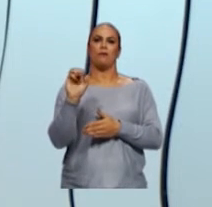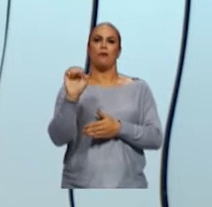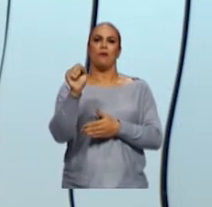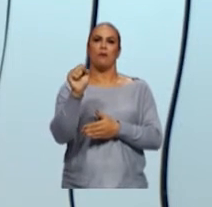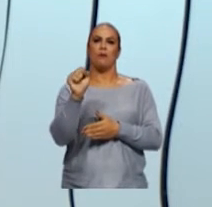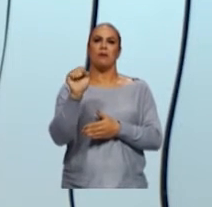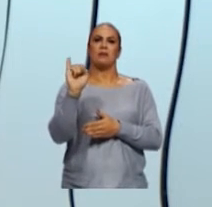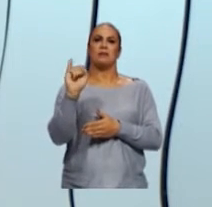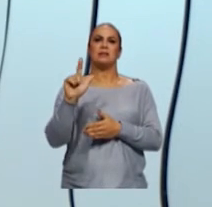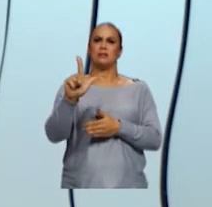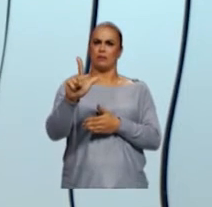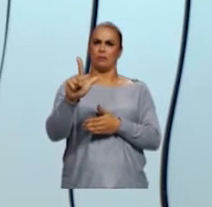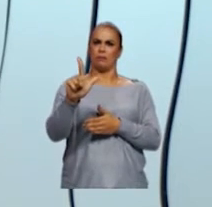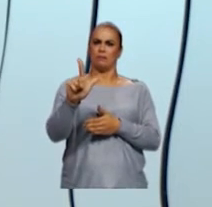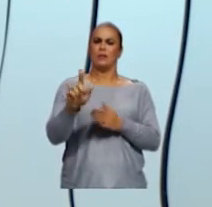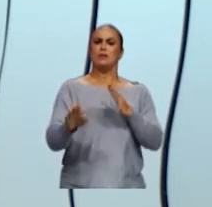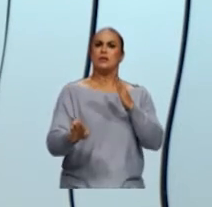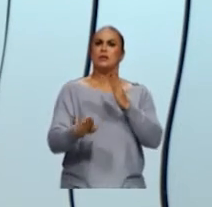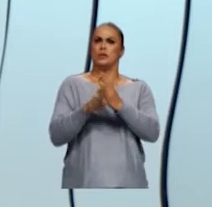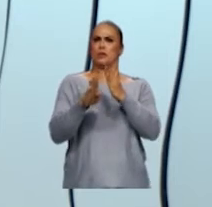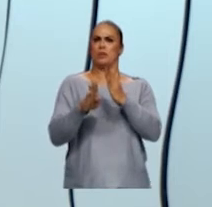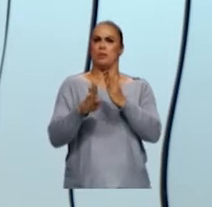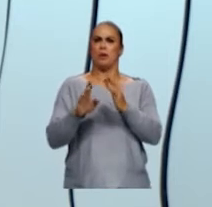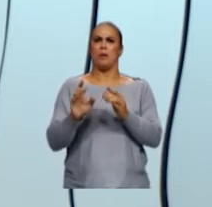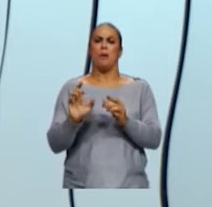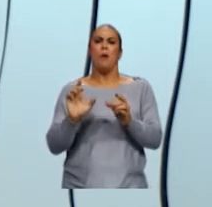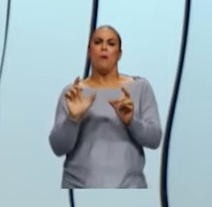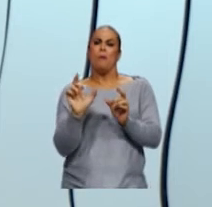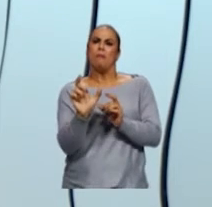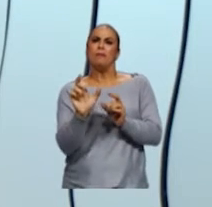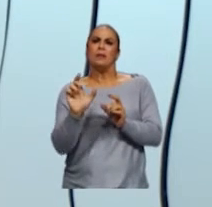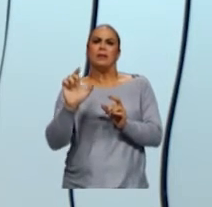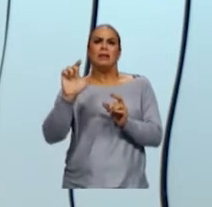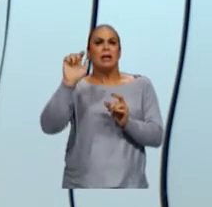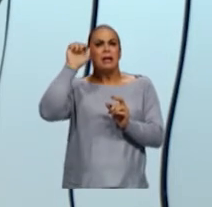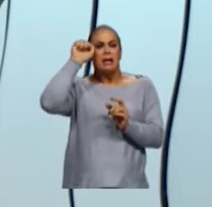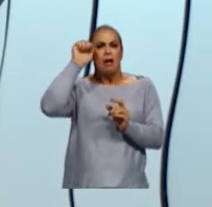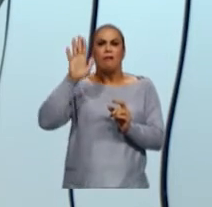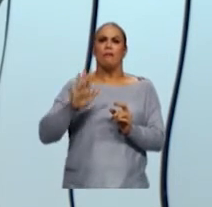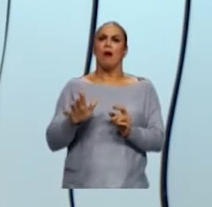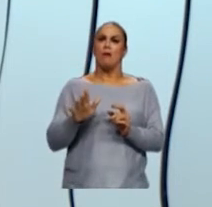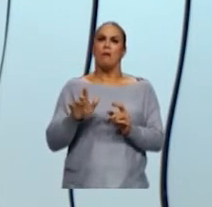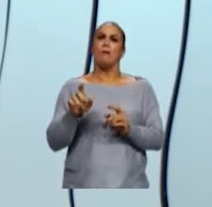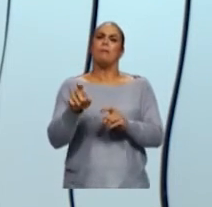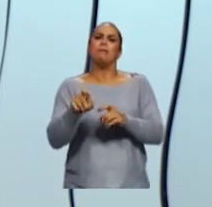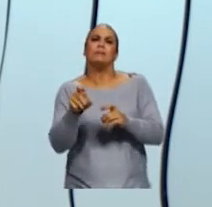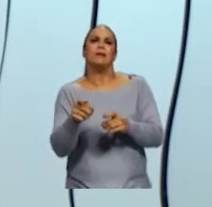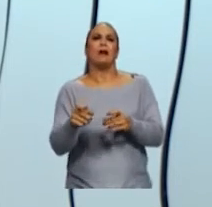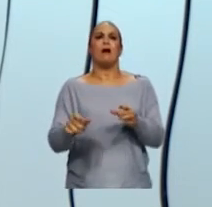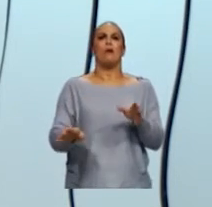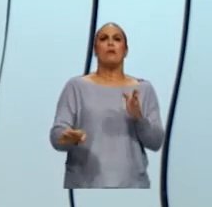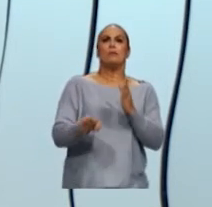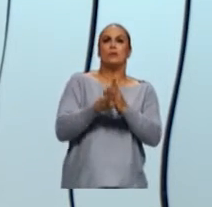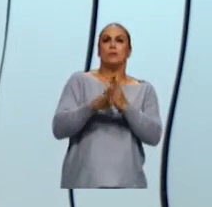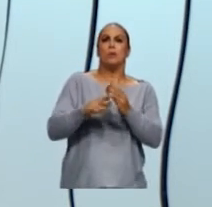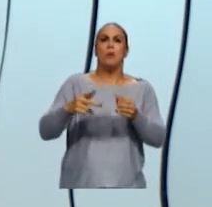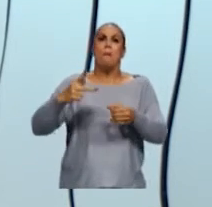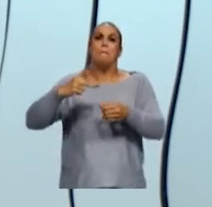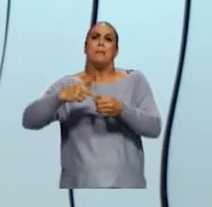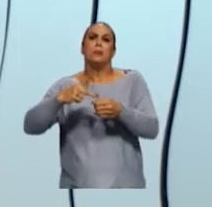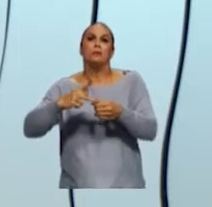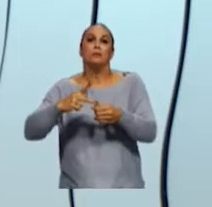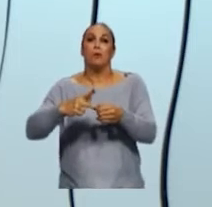da descoberta do carvão mineral, da descoberta do petróleo, né? Da descoberta da combustão, né?